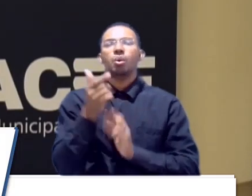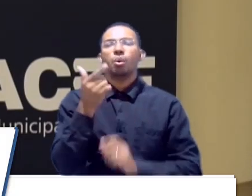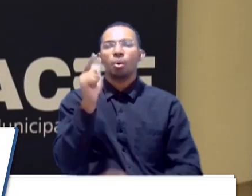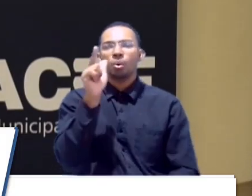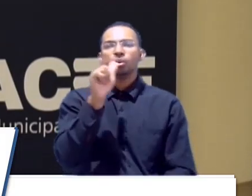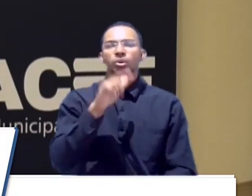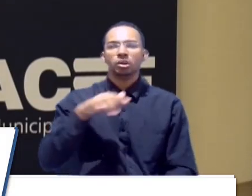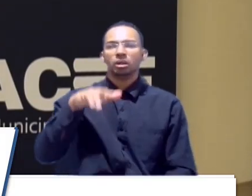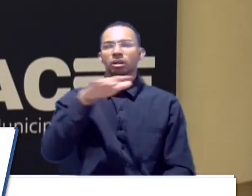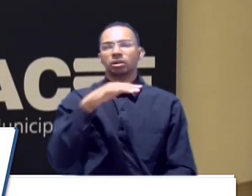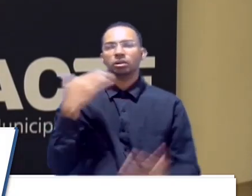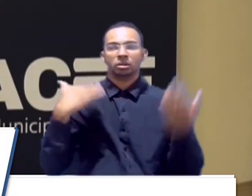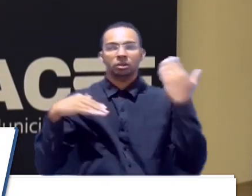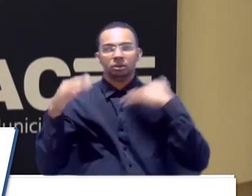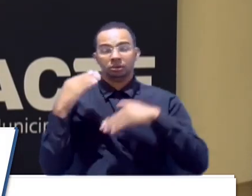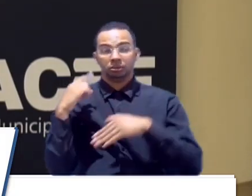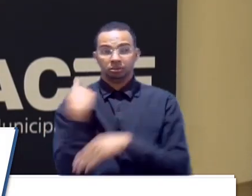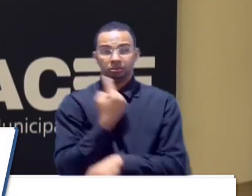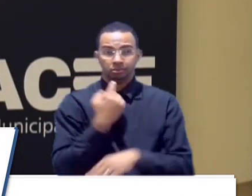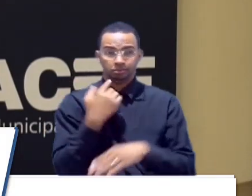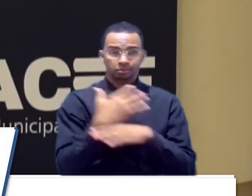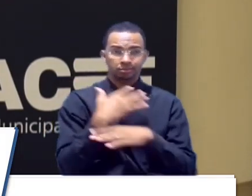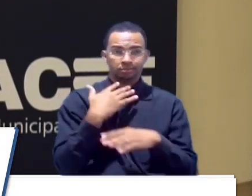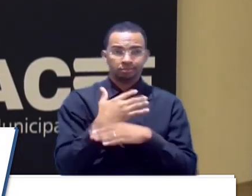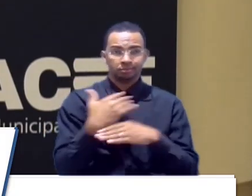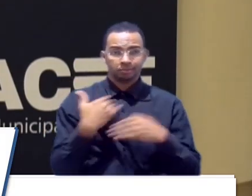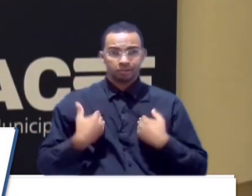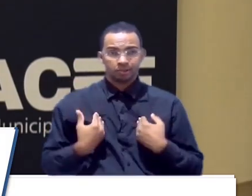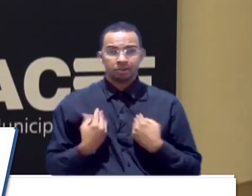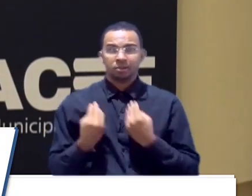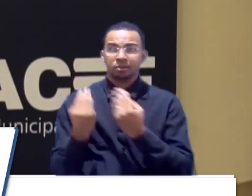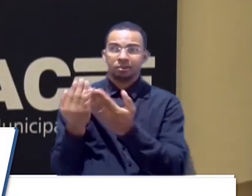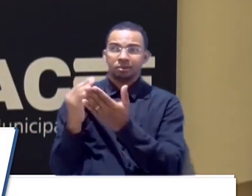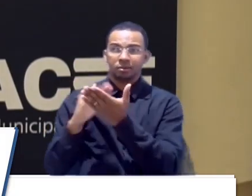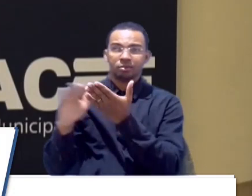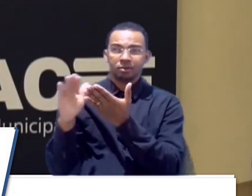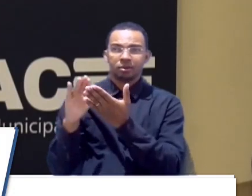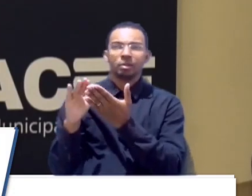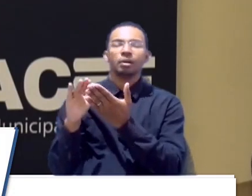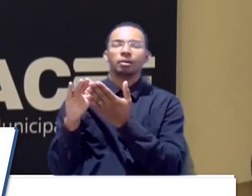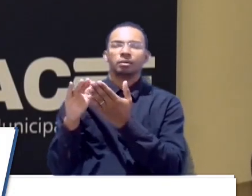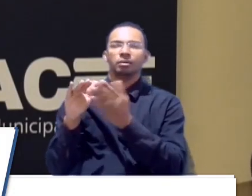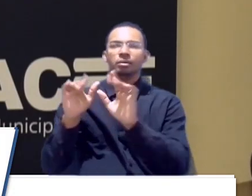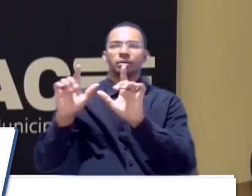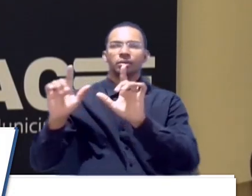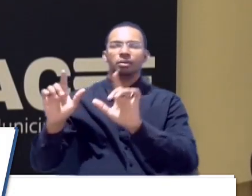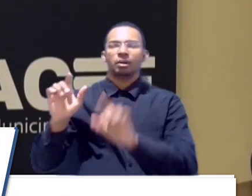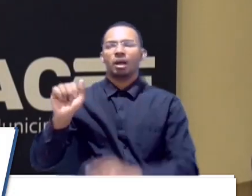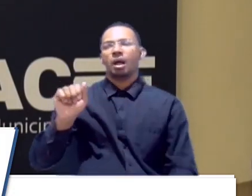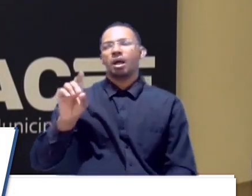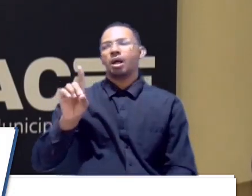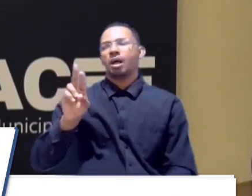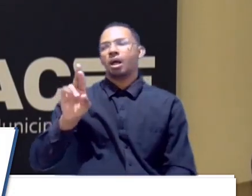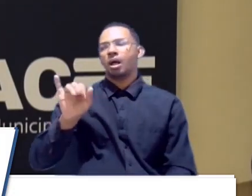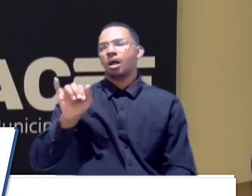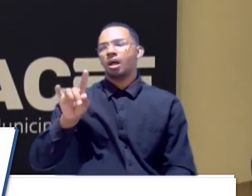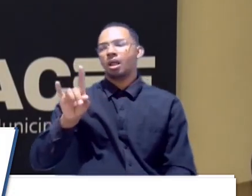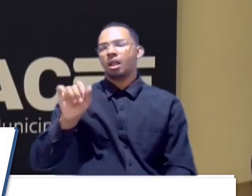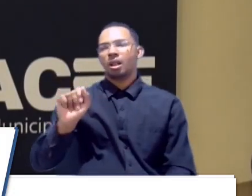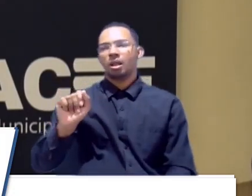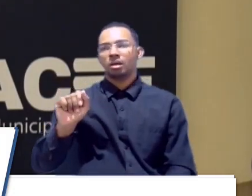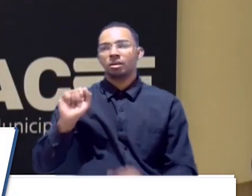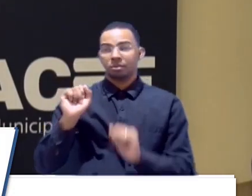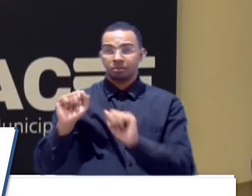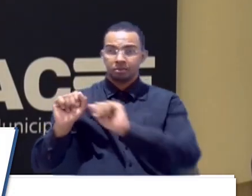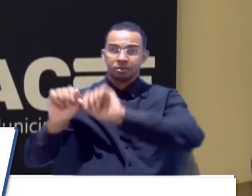nossa cidade. Eu passei para a Adriana, se ela puder, por gentileza, passar essa